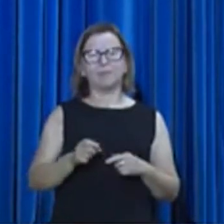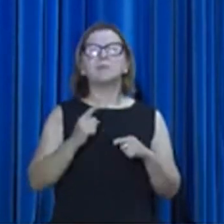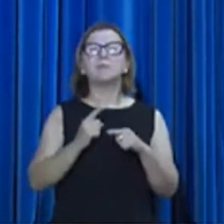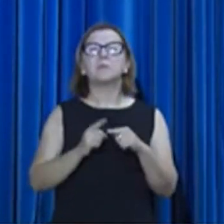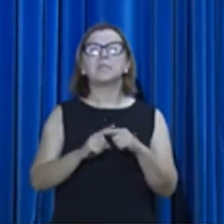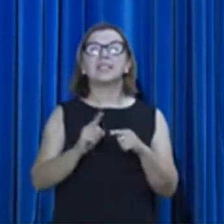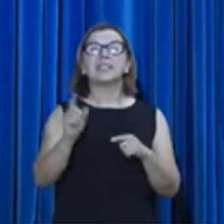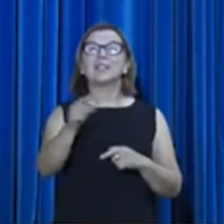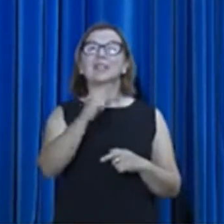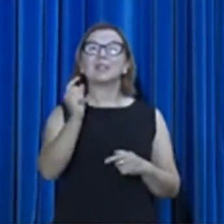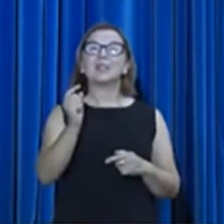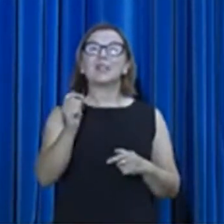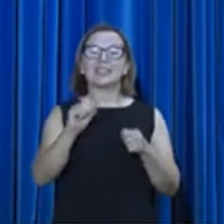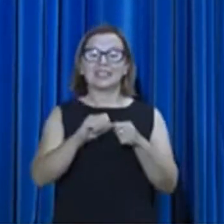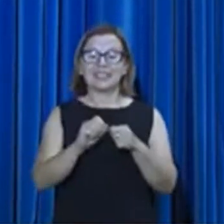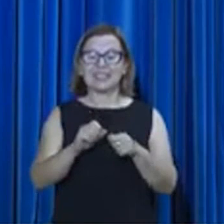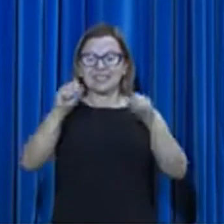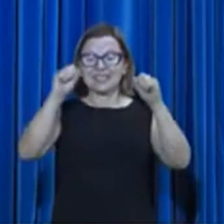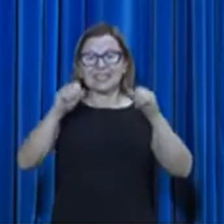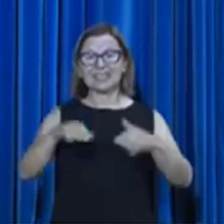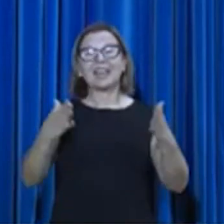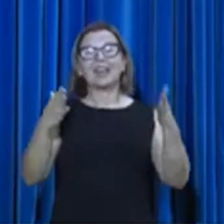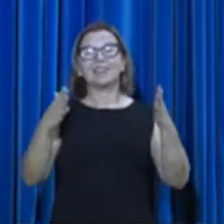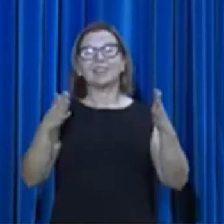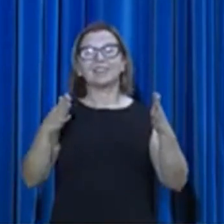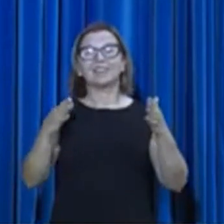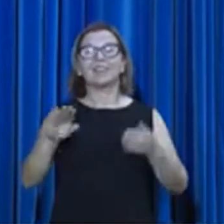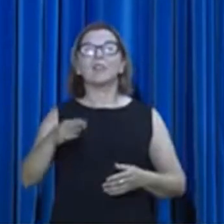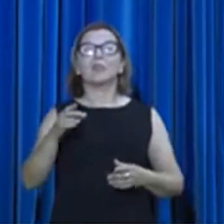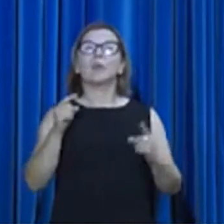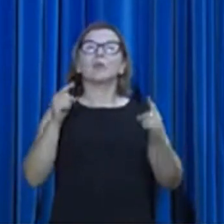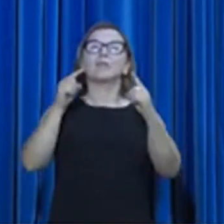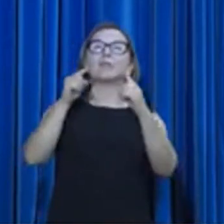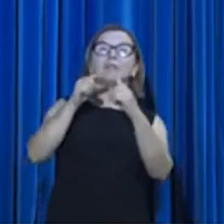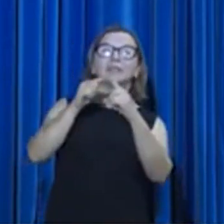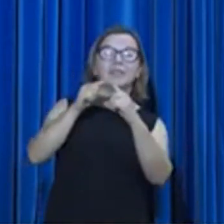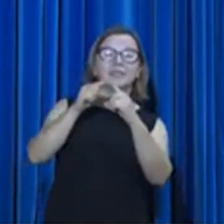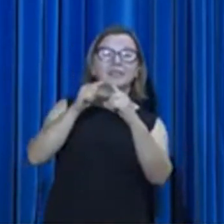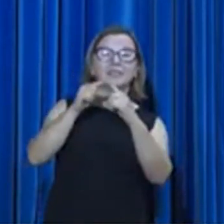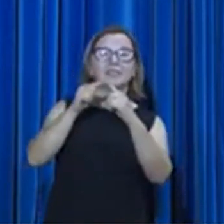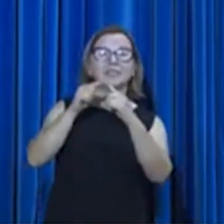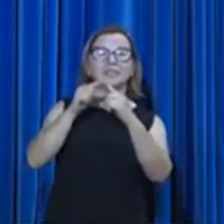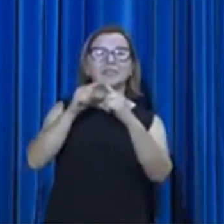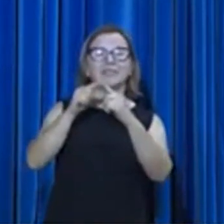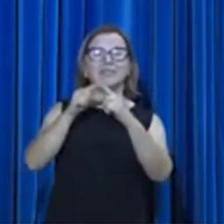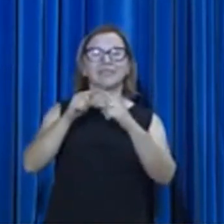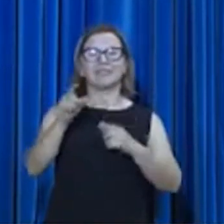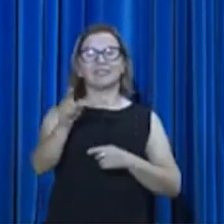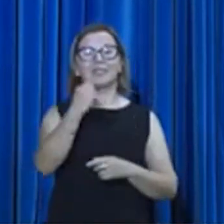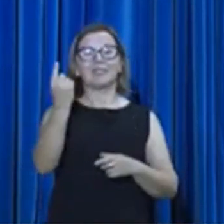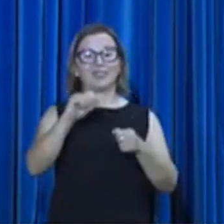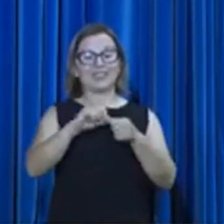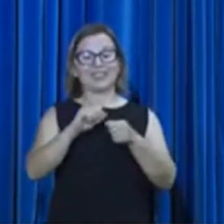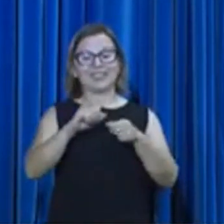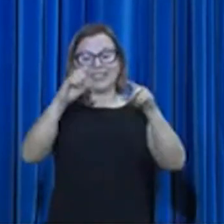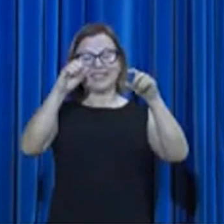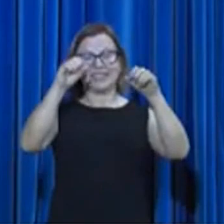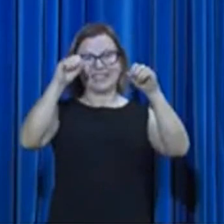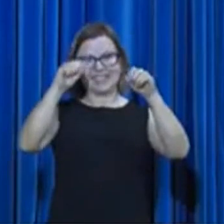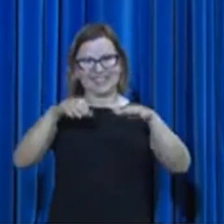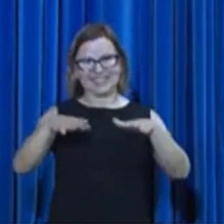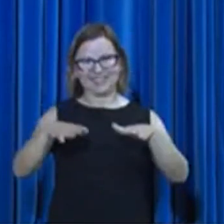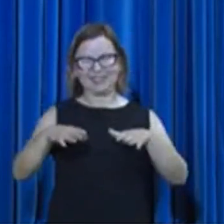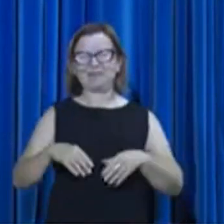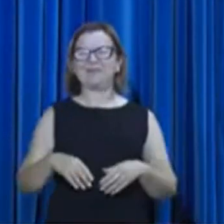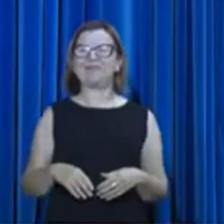criados? Qual é o fim supremo e principal do homem para que fomos criados?